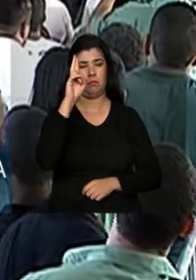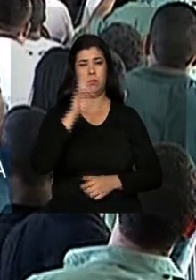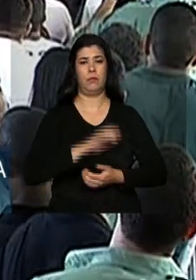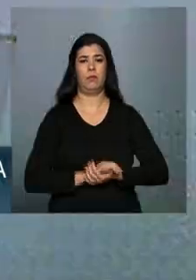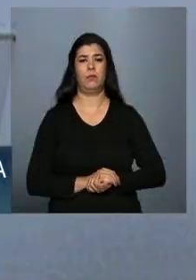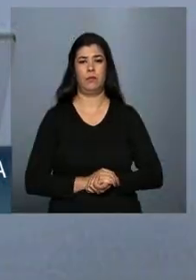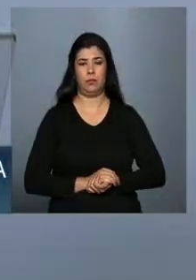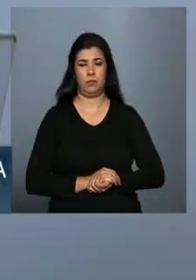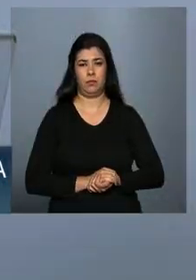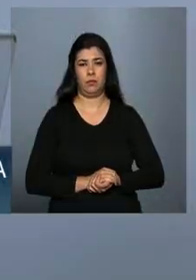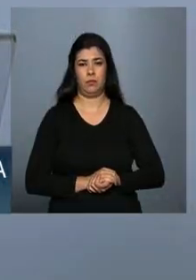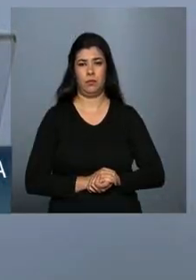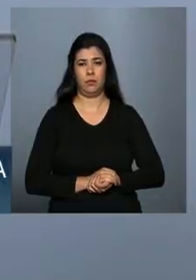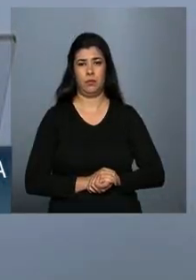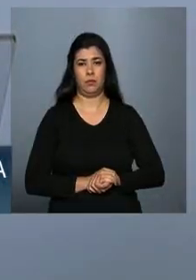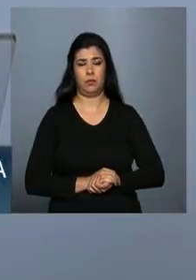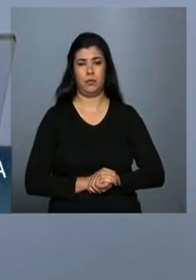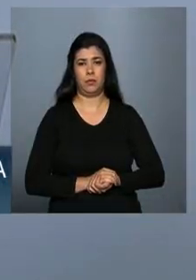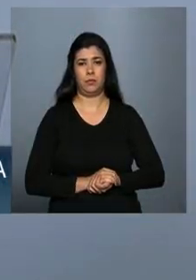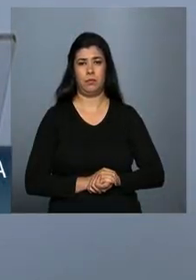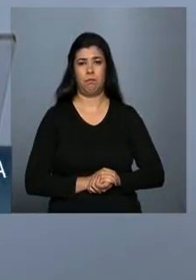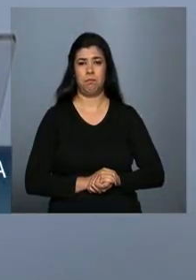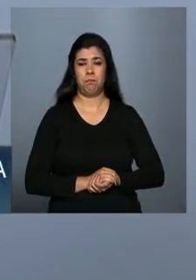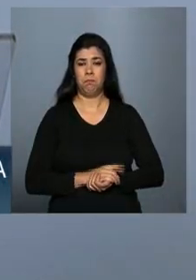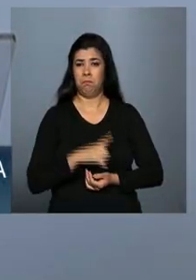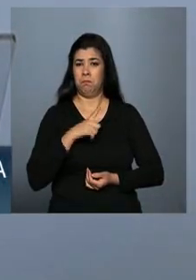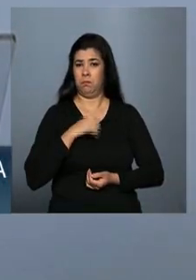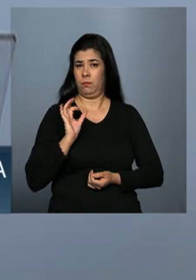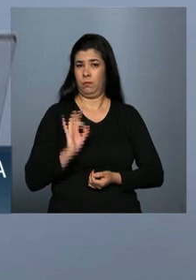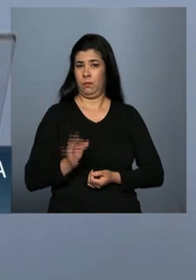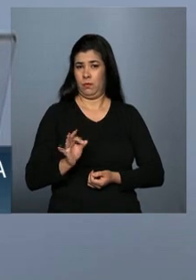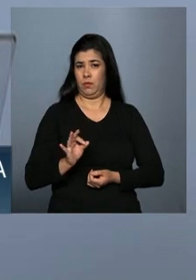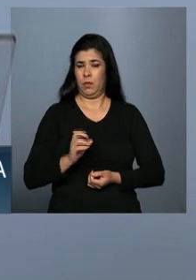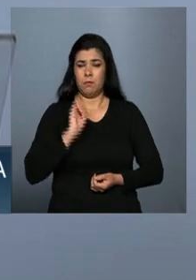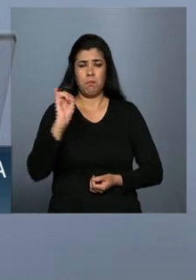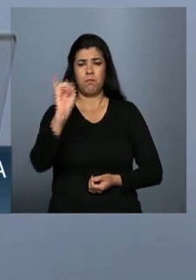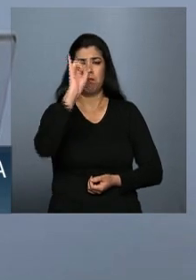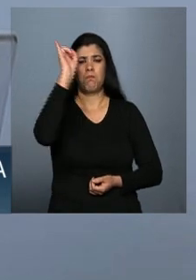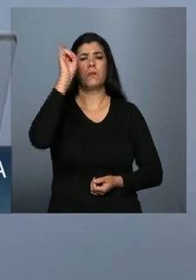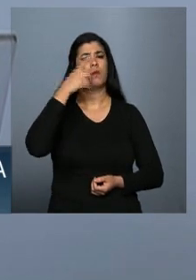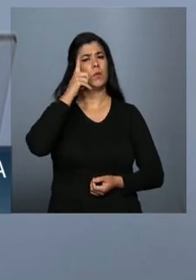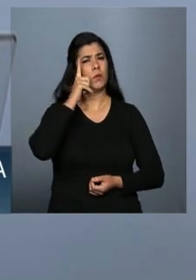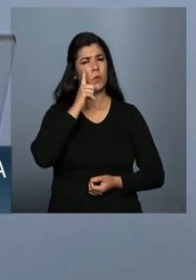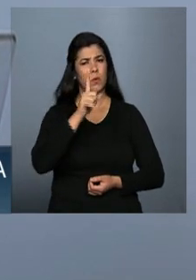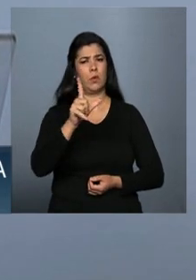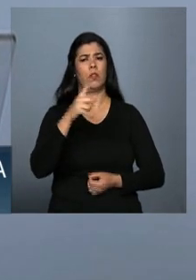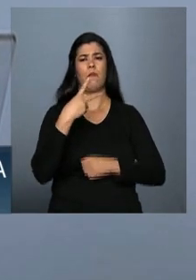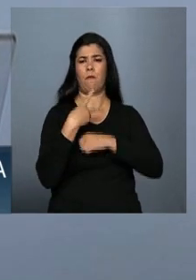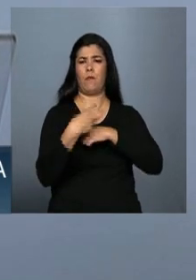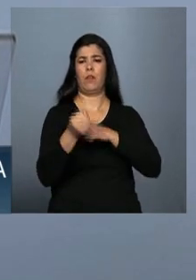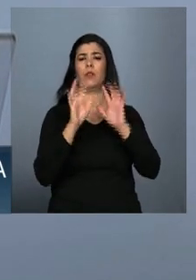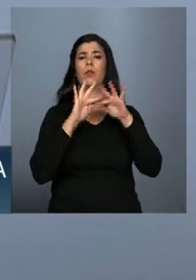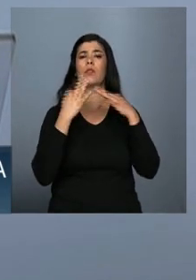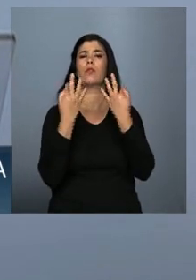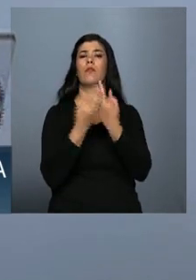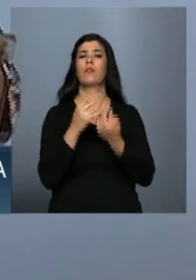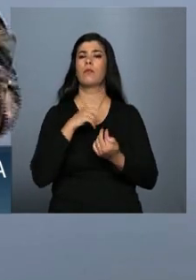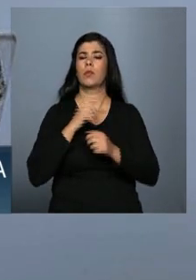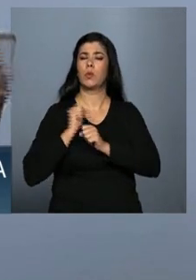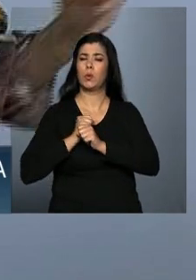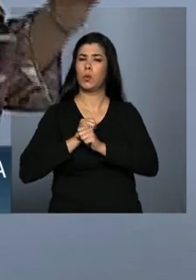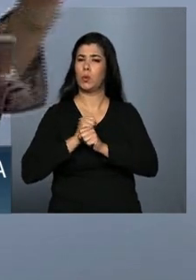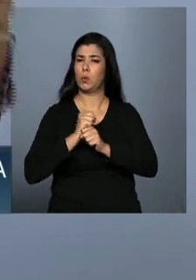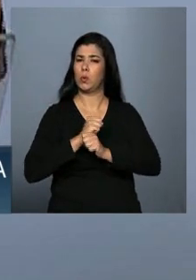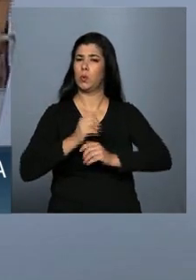Talvez a mais importante conquista que uma família faz